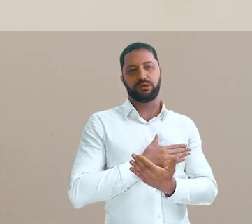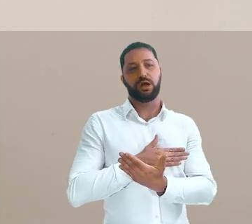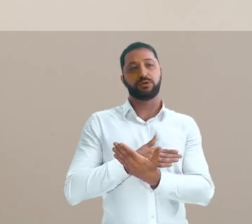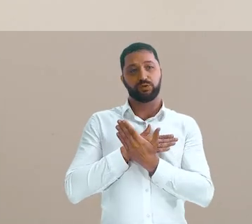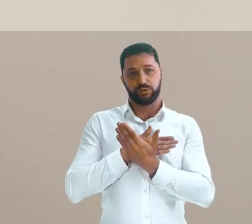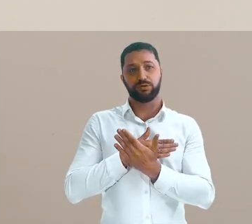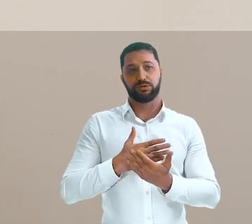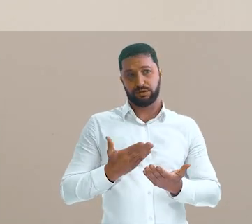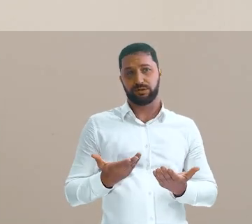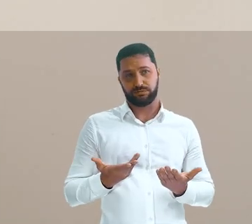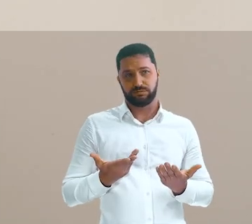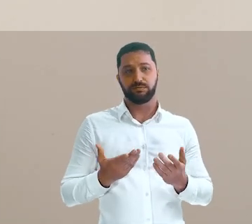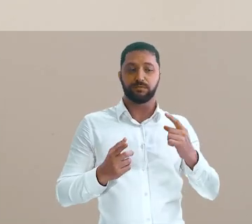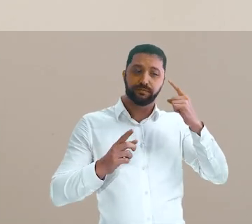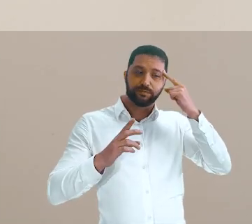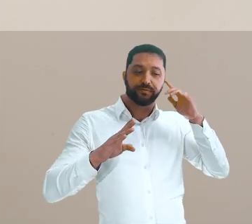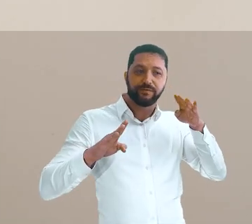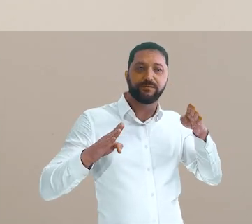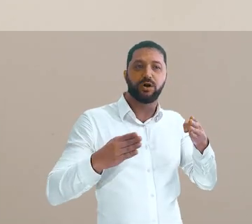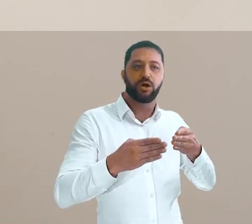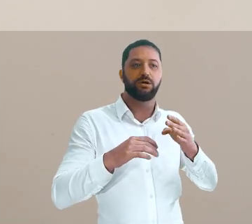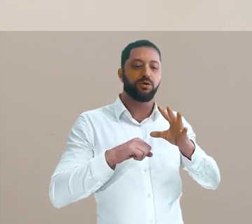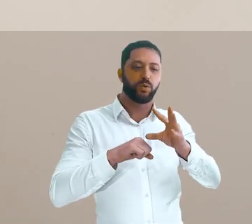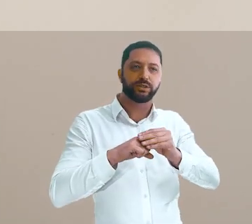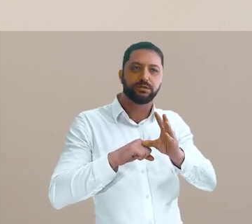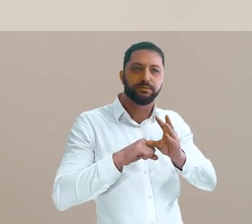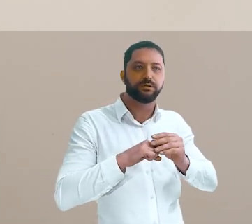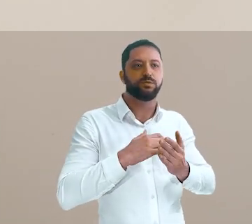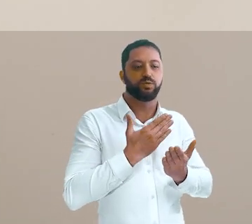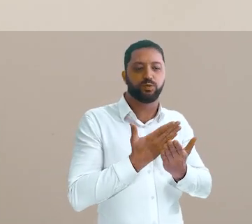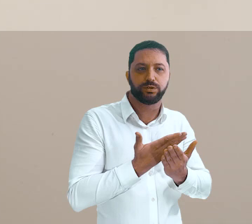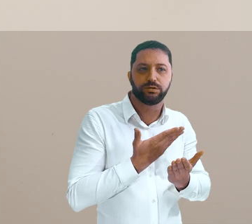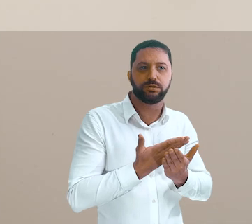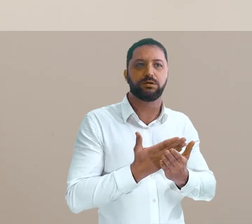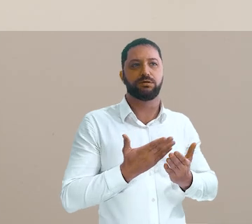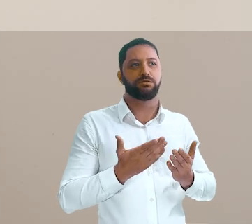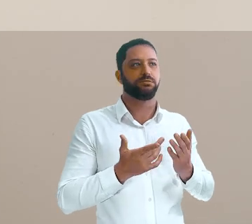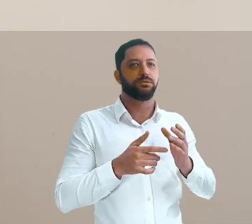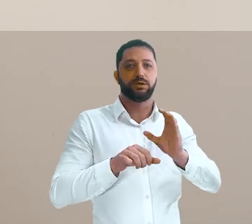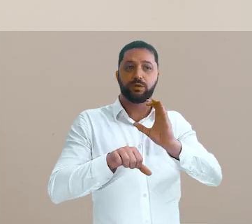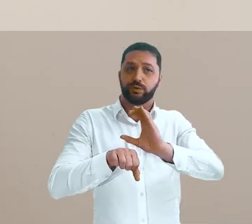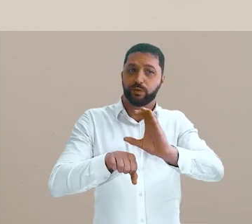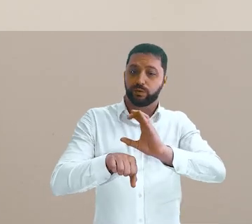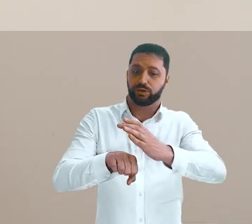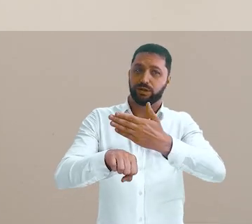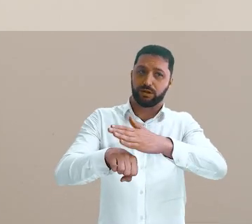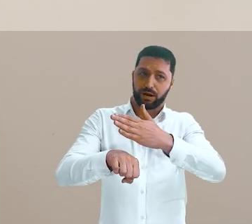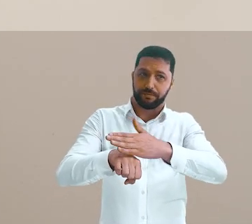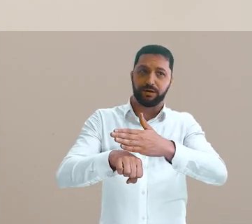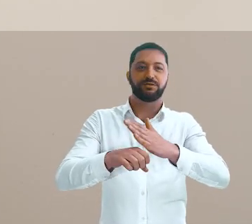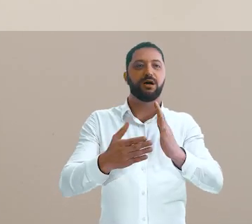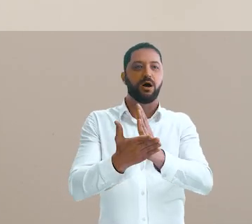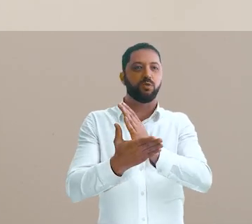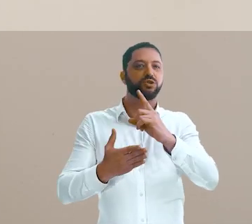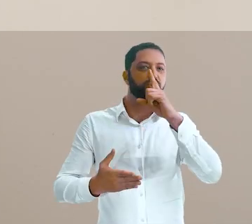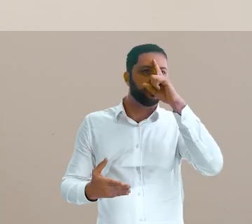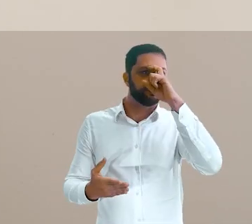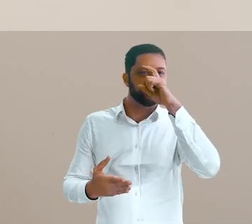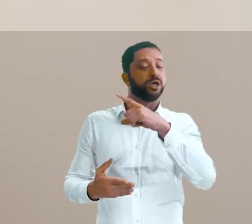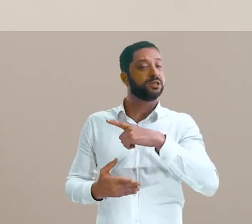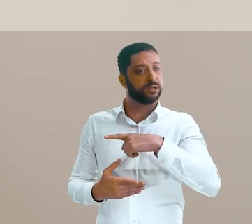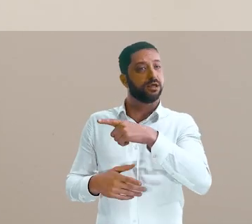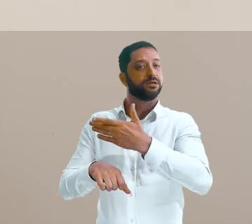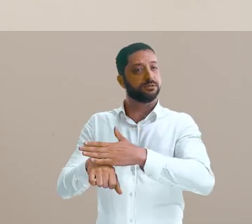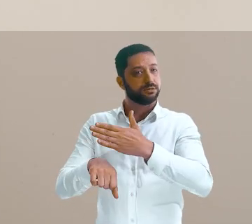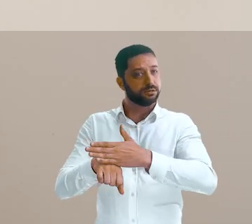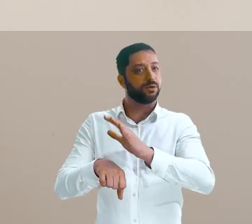tirar fantasias da cabeça e focar naquilo que é importante, na busca do conhecimento, né, a fazer cursos que normalmente